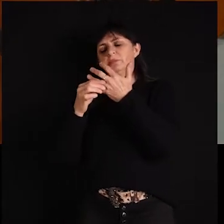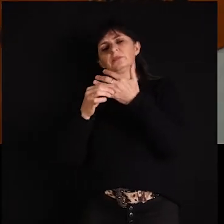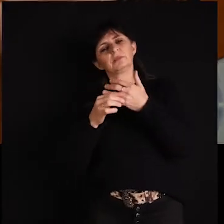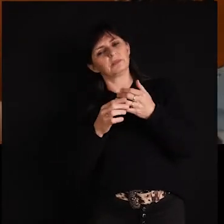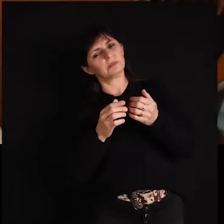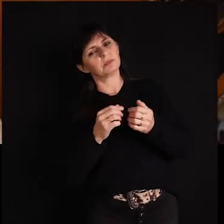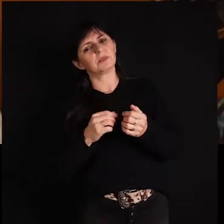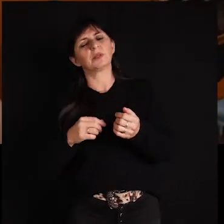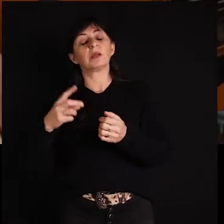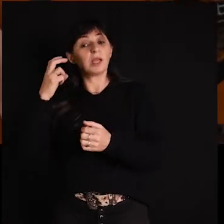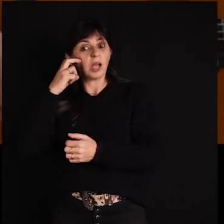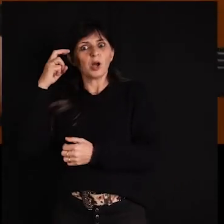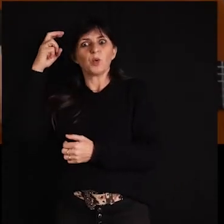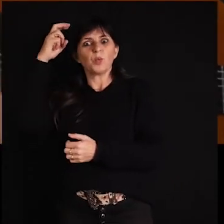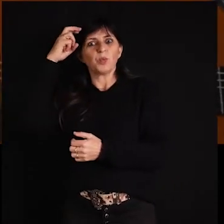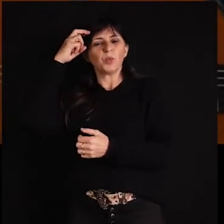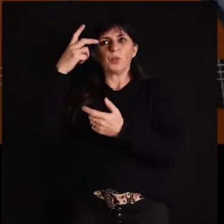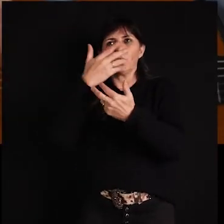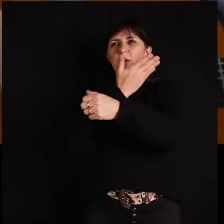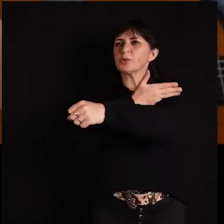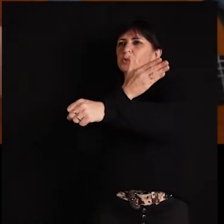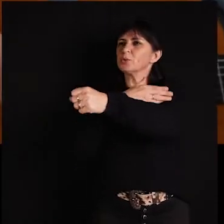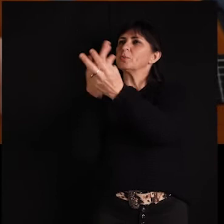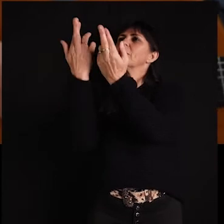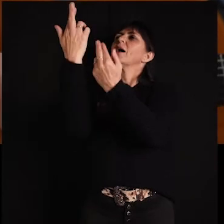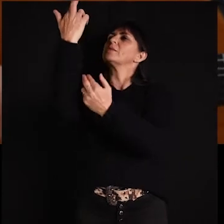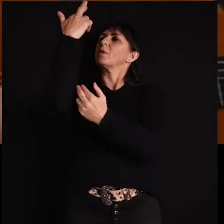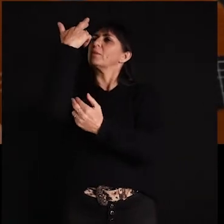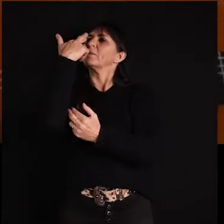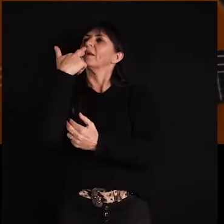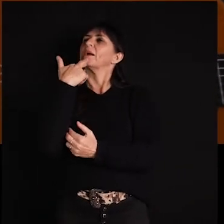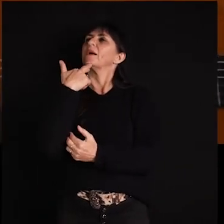e a tradição respondeu: